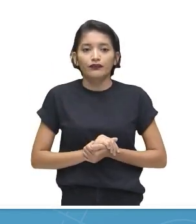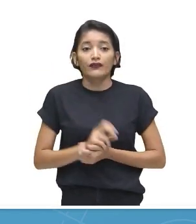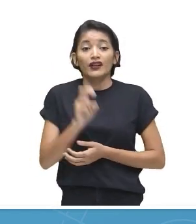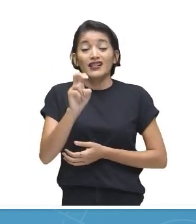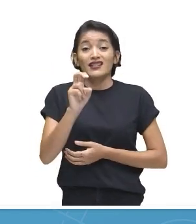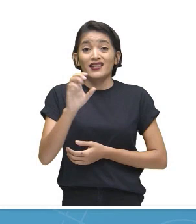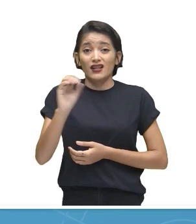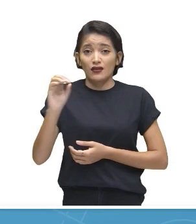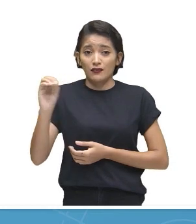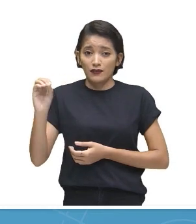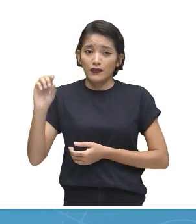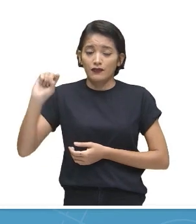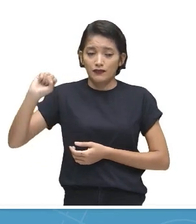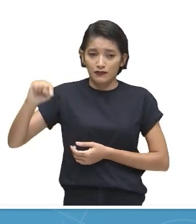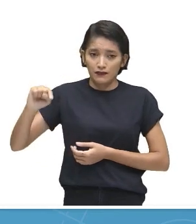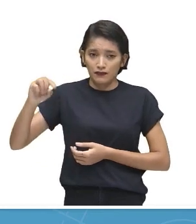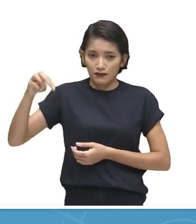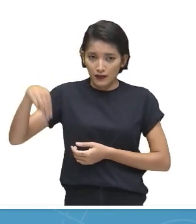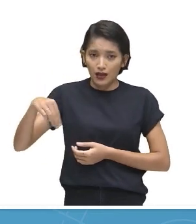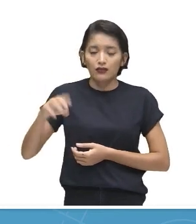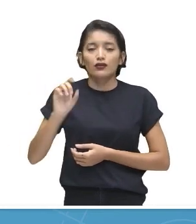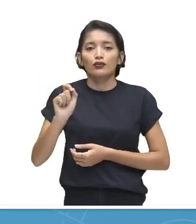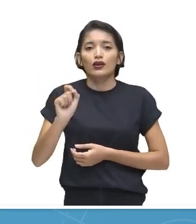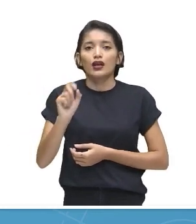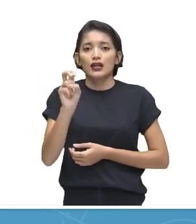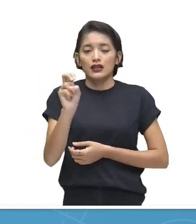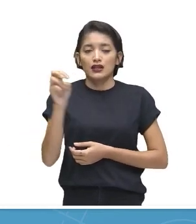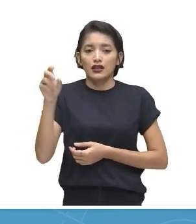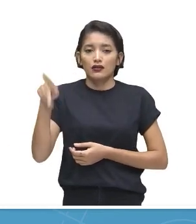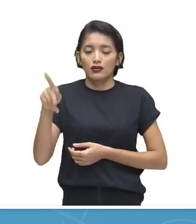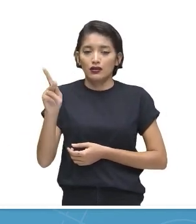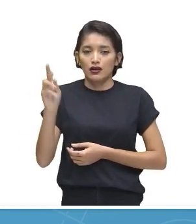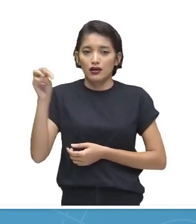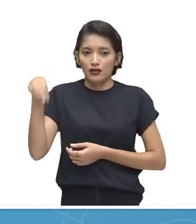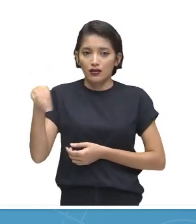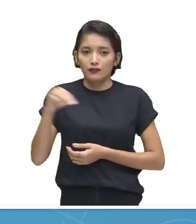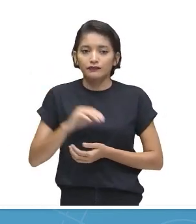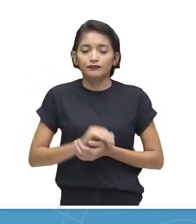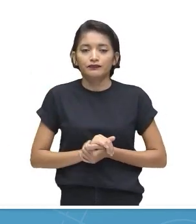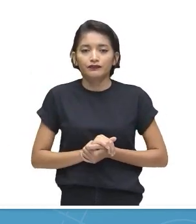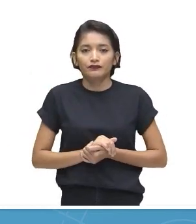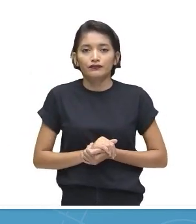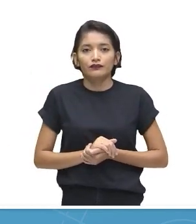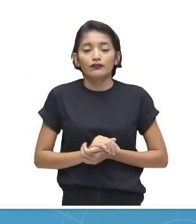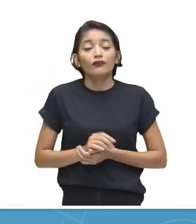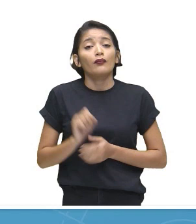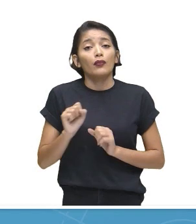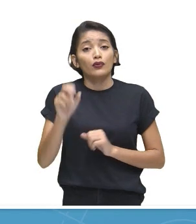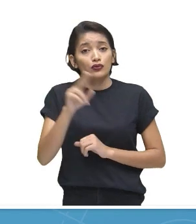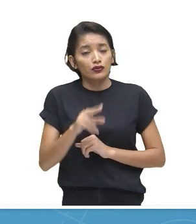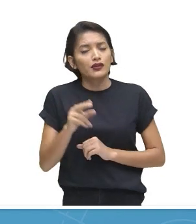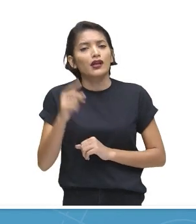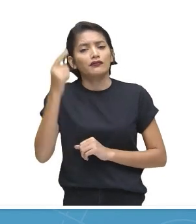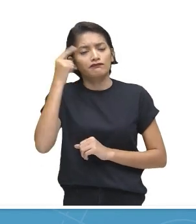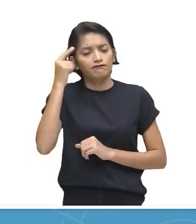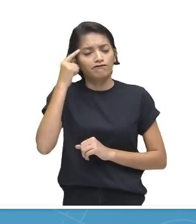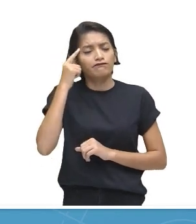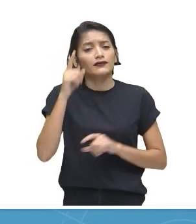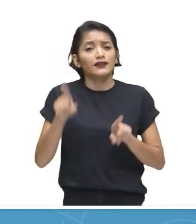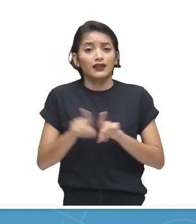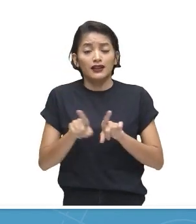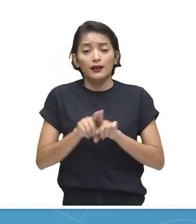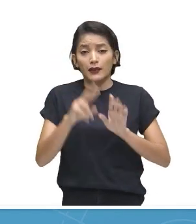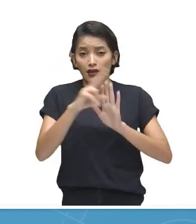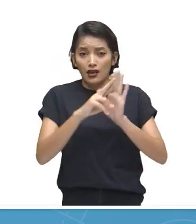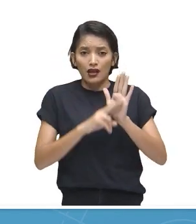metros, 5 quilômetros, tá? Pode utilizar a cabeça, pode utilizar aquela regra e você